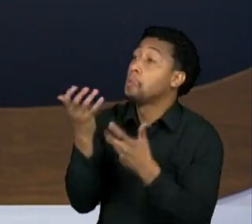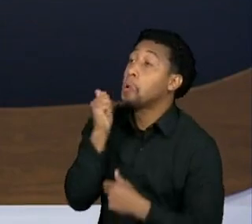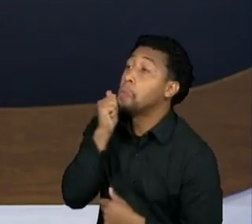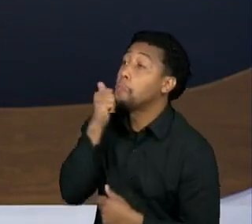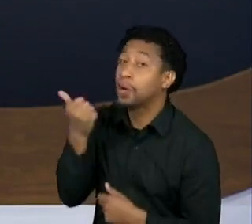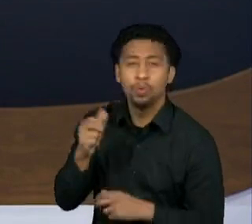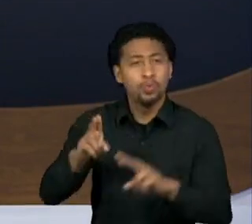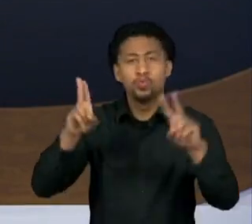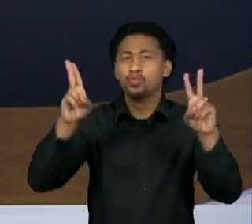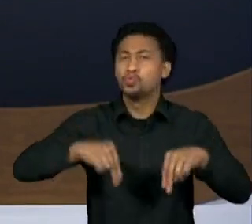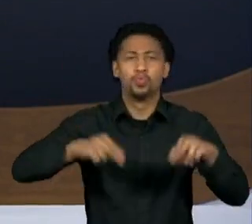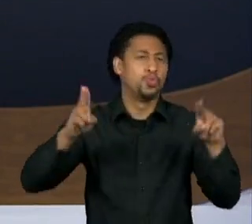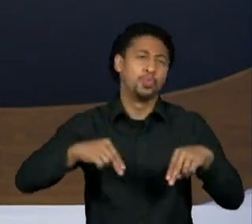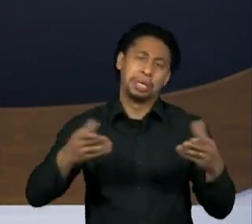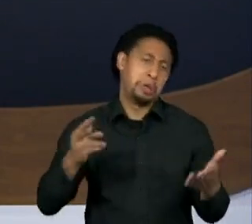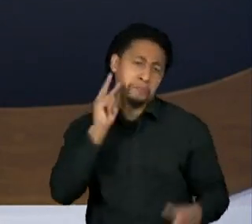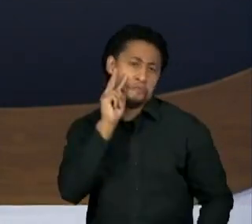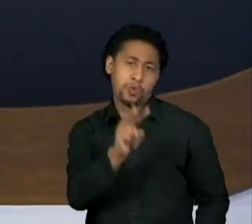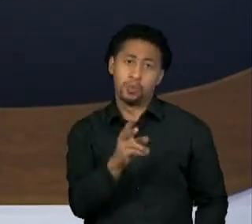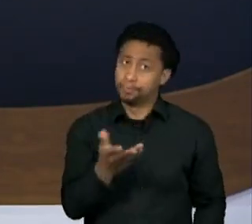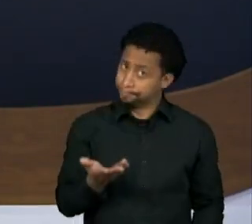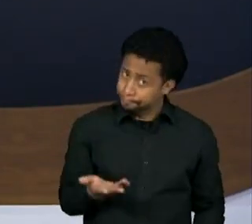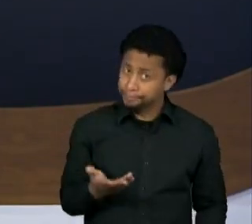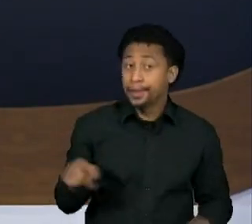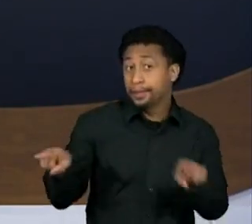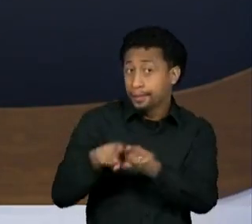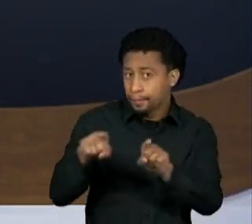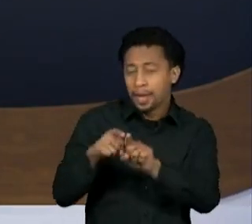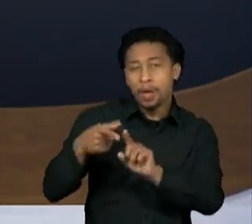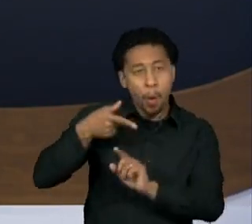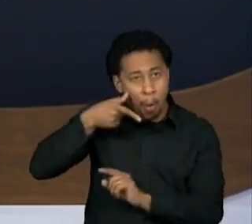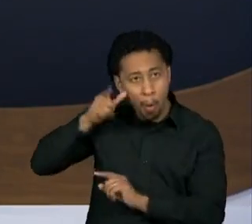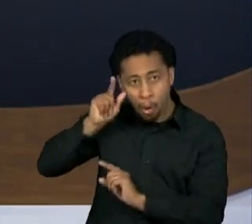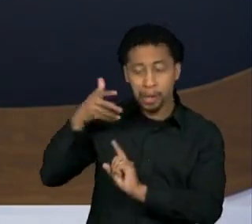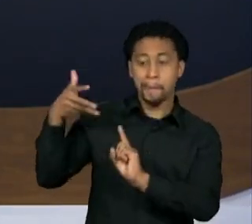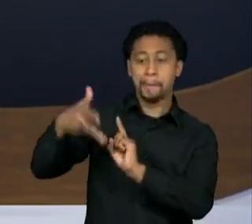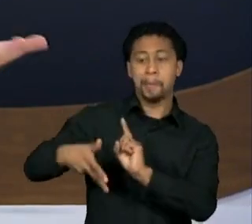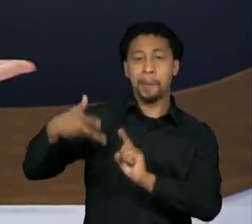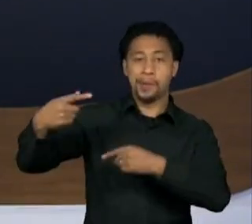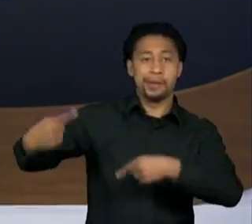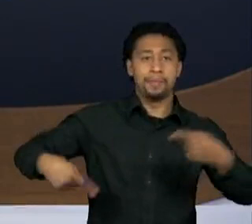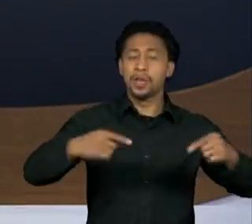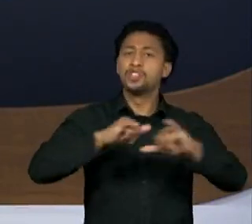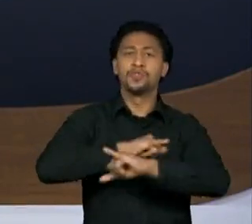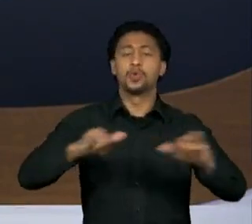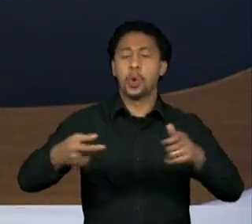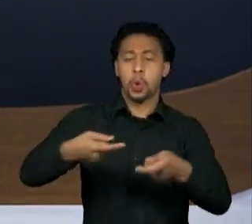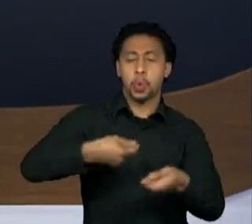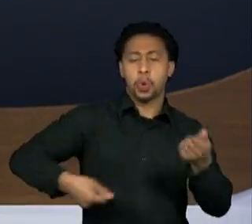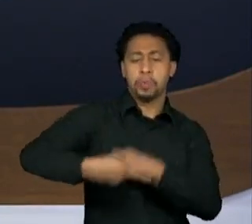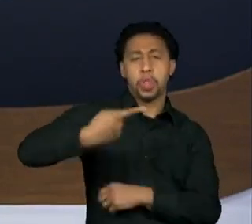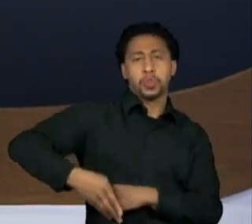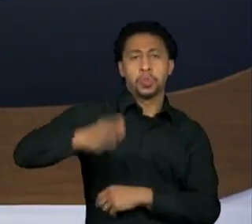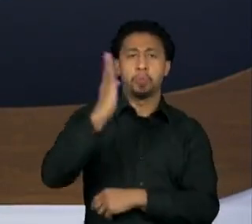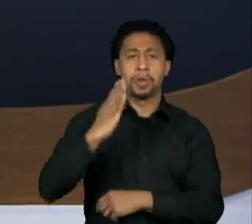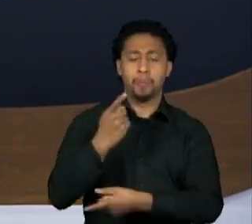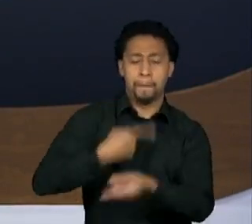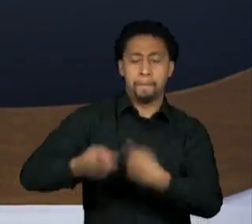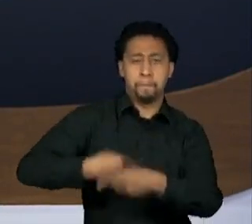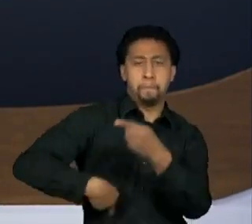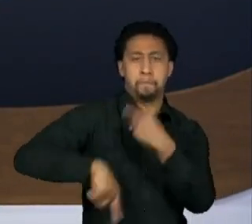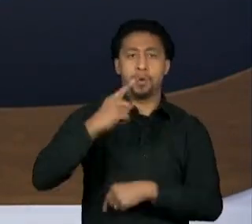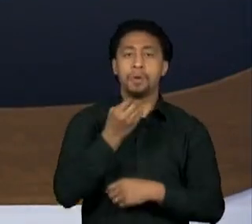da mesma maneira ele terminou o debate neste domingo dizendo que a economia brasileira tá bombando e a gente viveu aí um período inflacionário